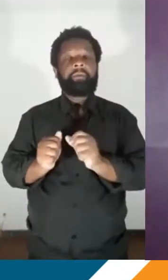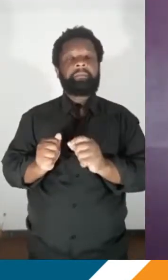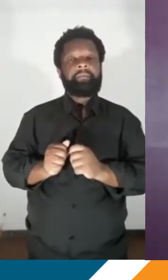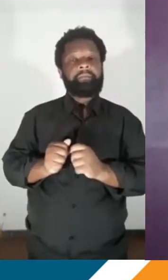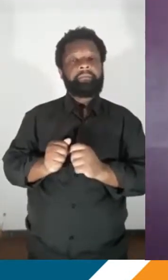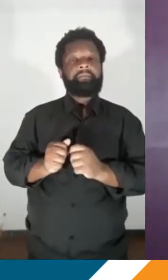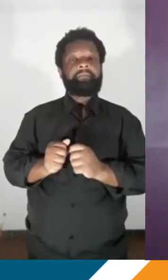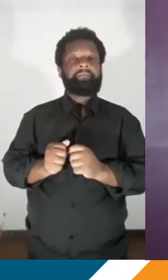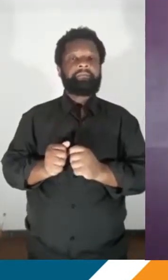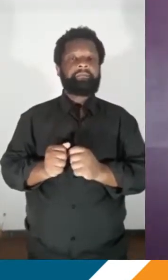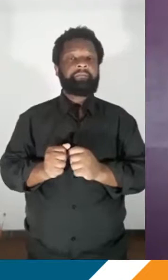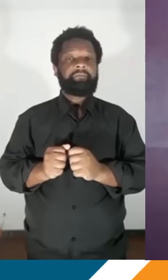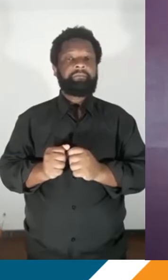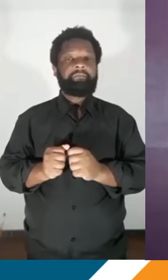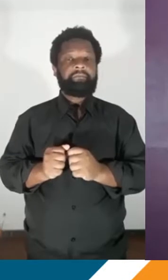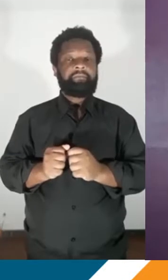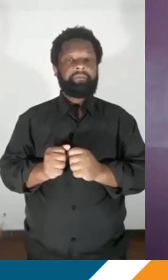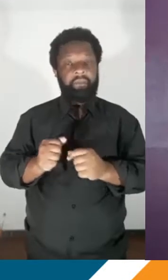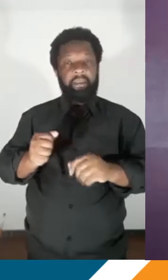com corpo